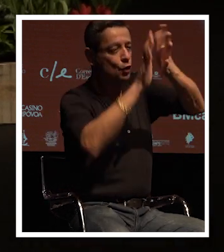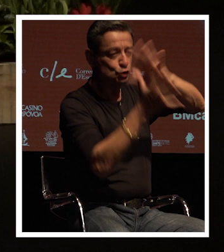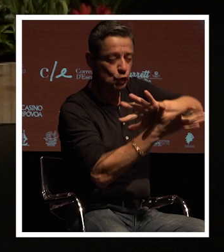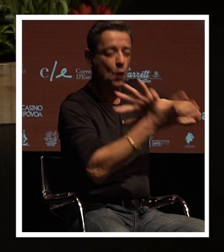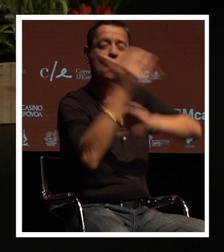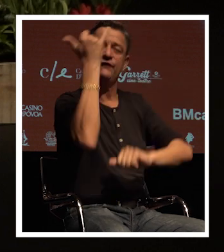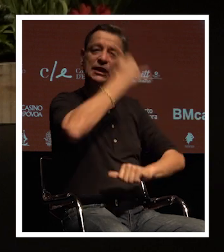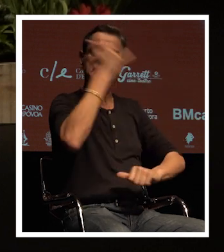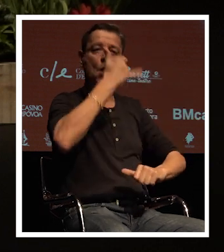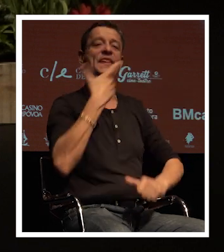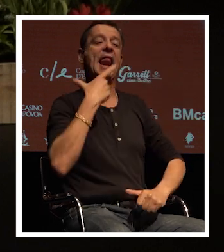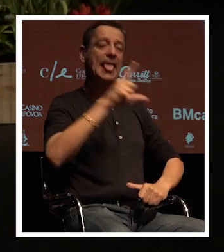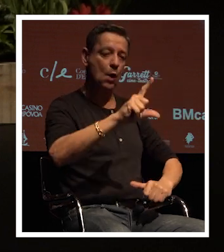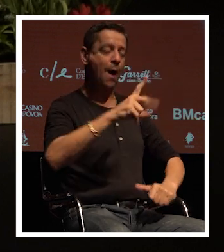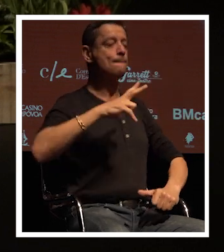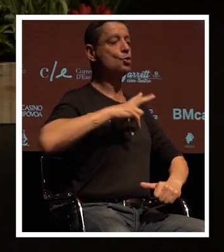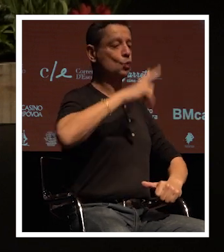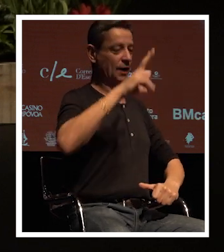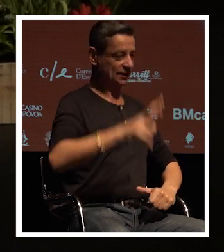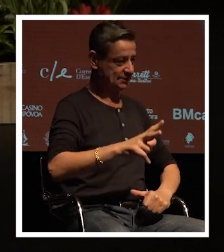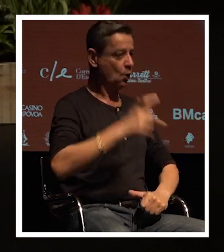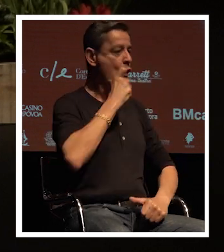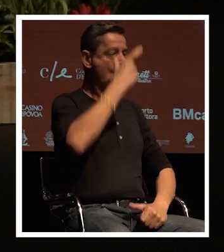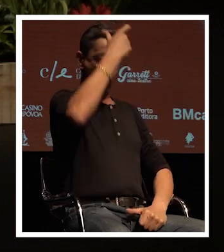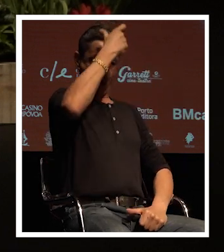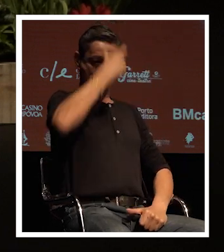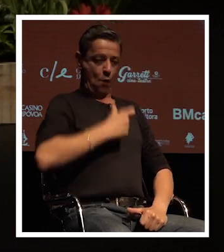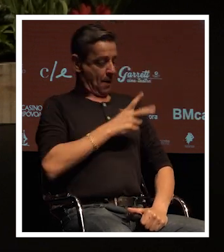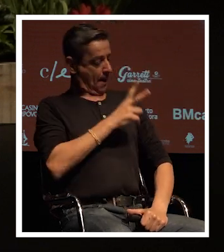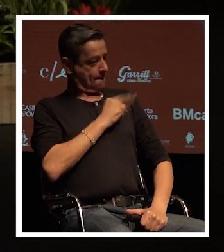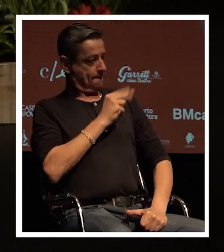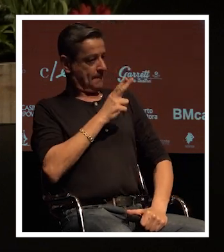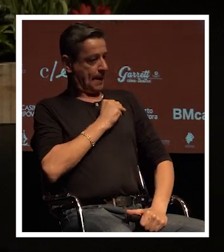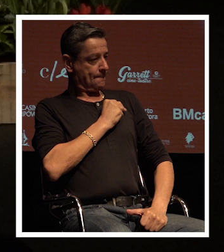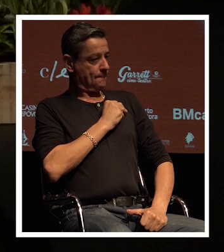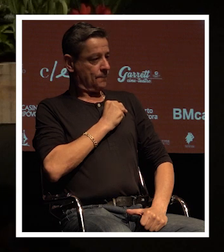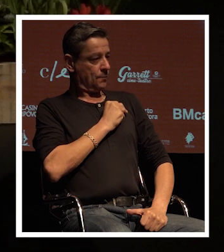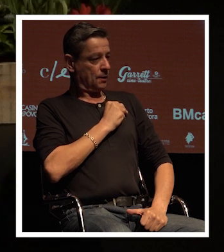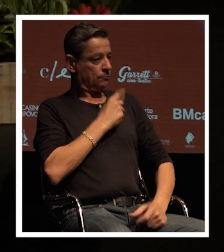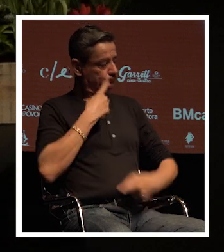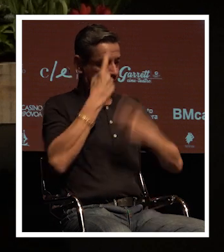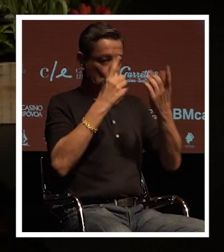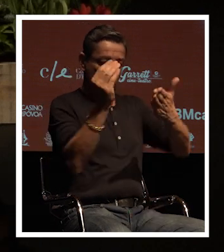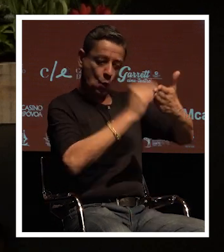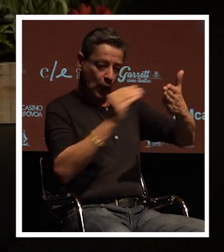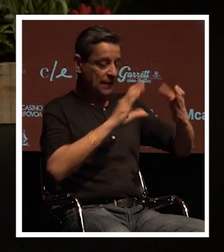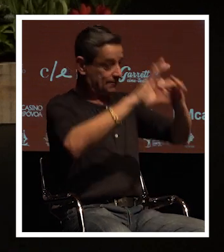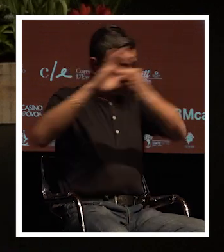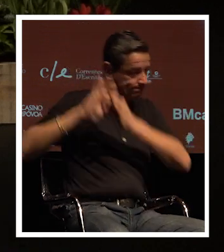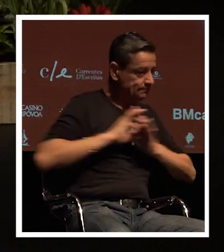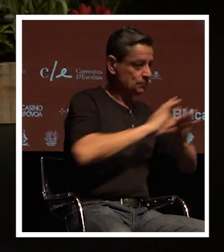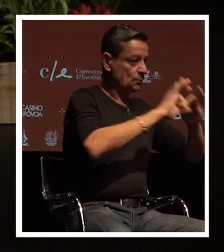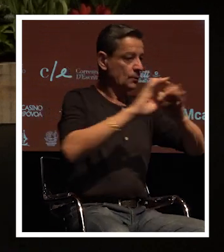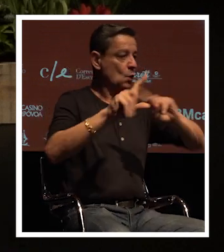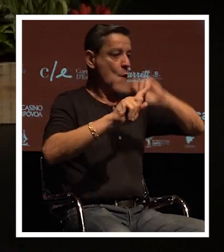em língua portuguesa o meu corpo humano foi Prémio Literário correntes descritas no ano passado